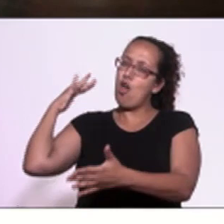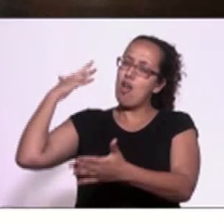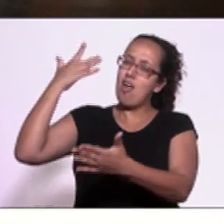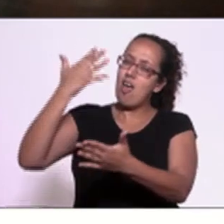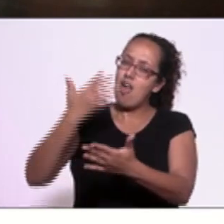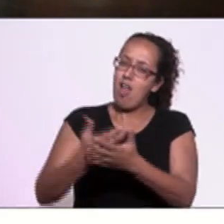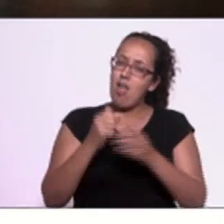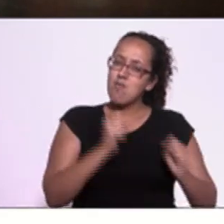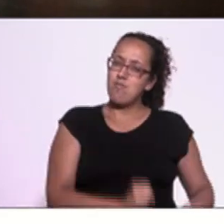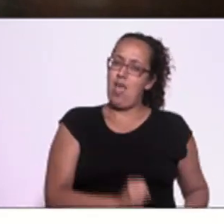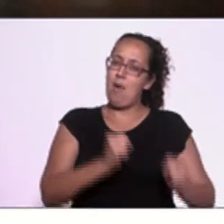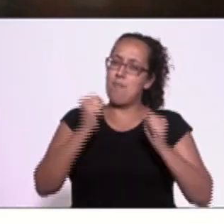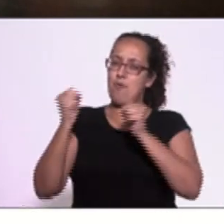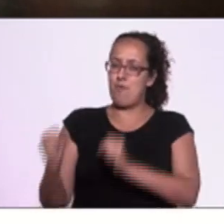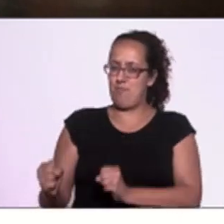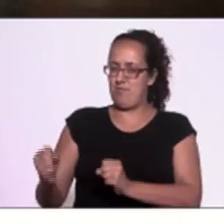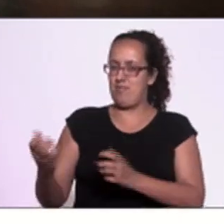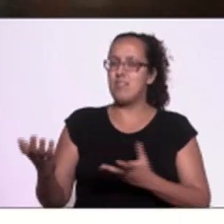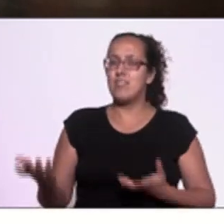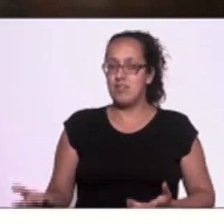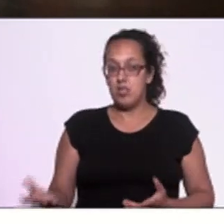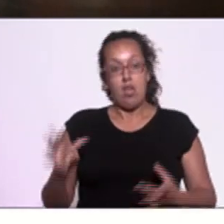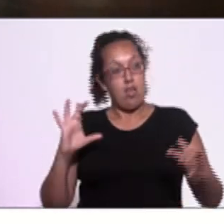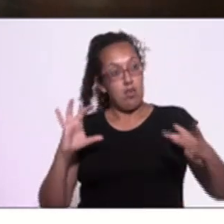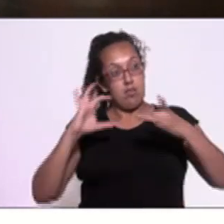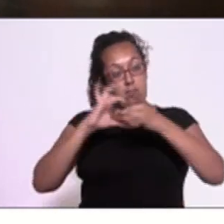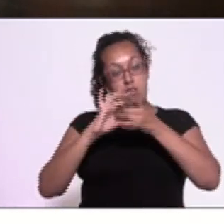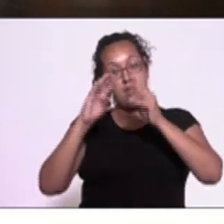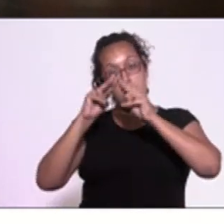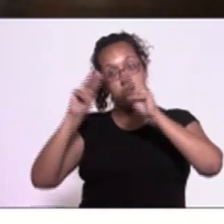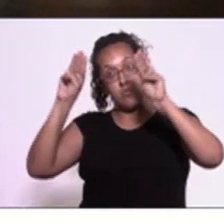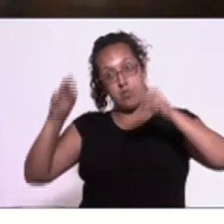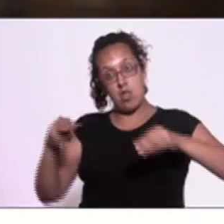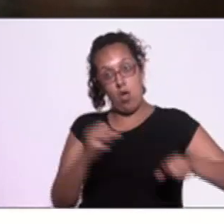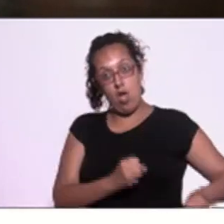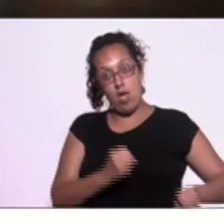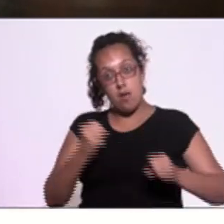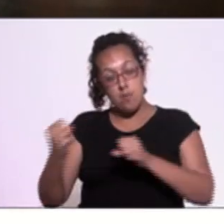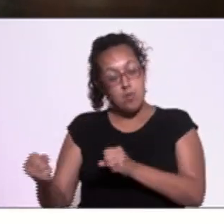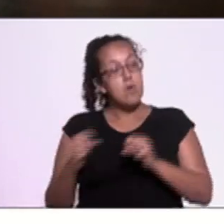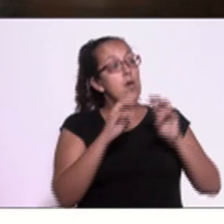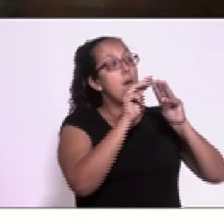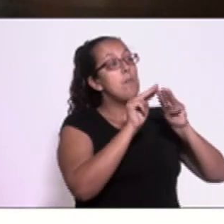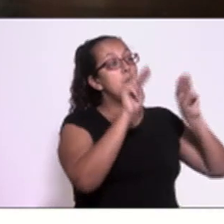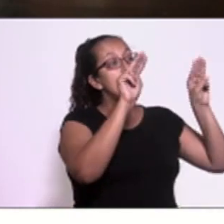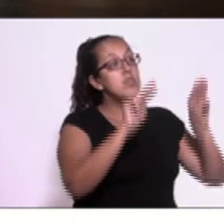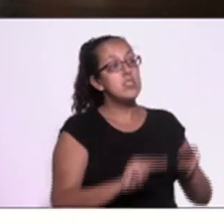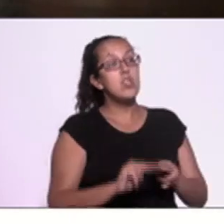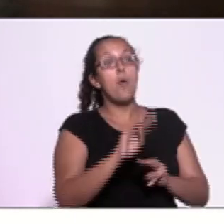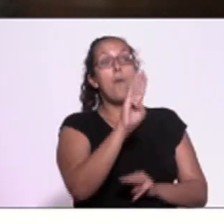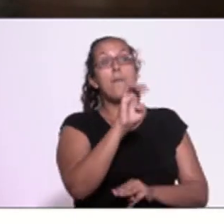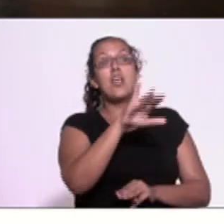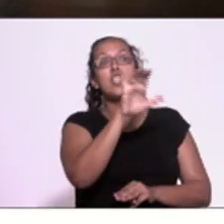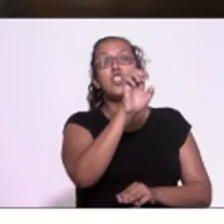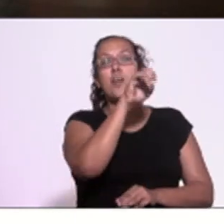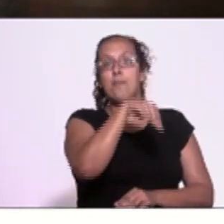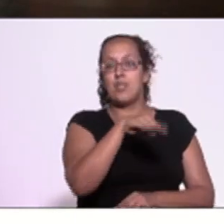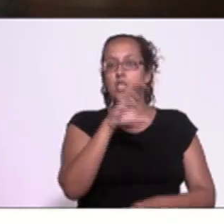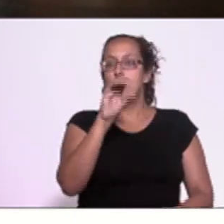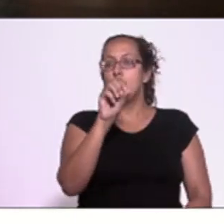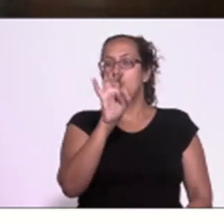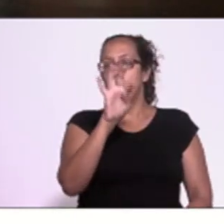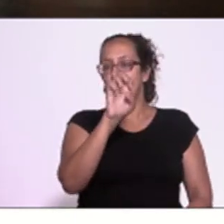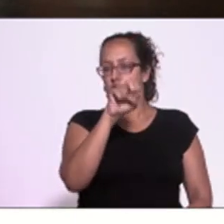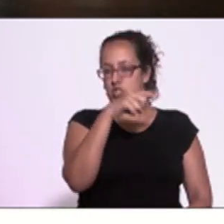República, através da parceria com o Museu da República e Museu Casa de Benjamin Constant. Eu gostaria de